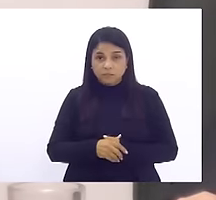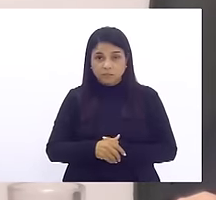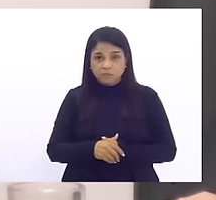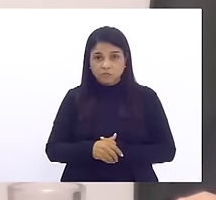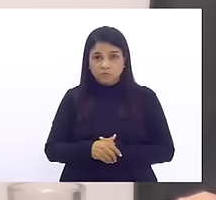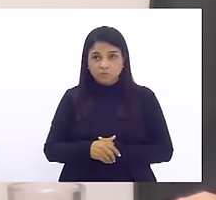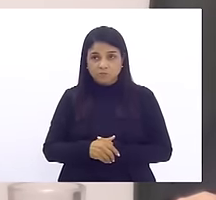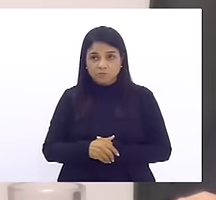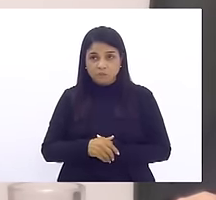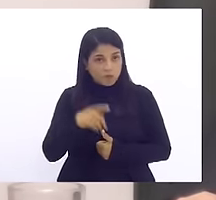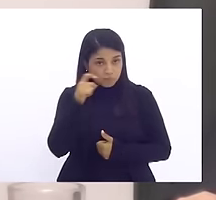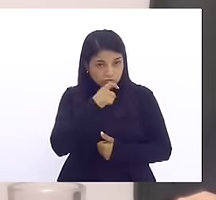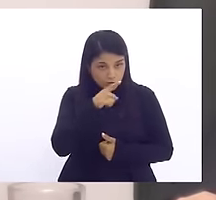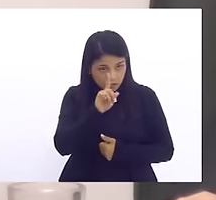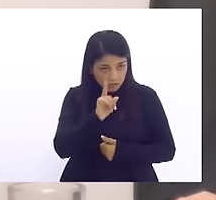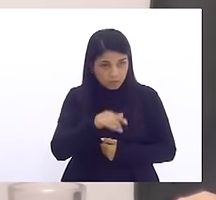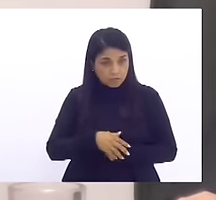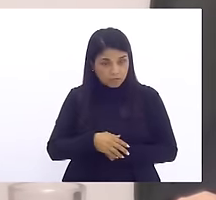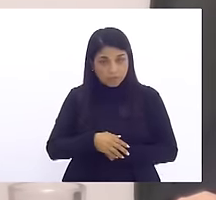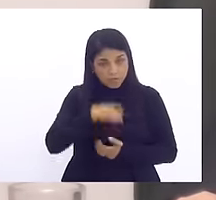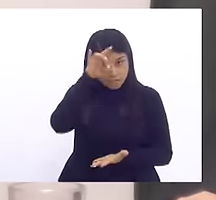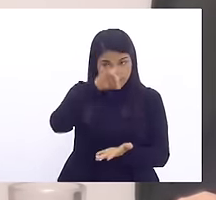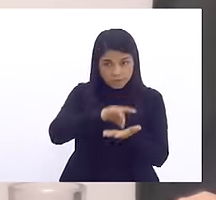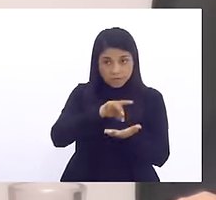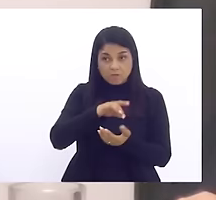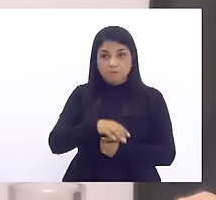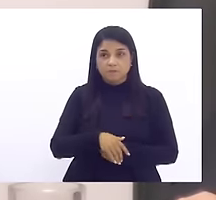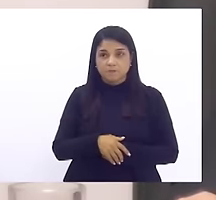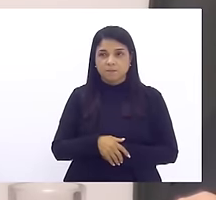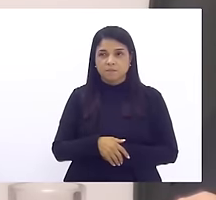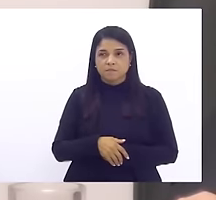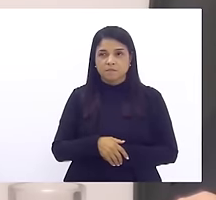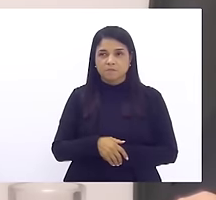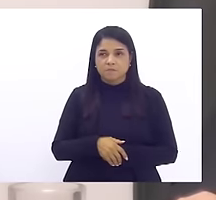não é mentira não tá aqui ó fala bota no microfone